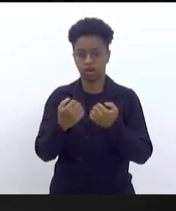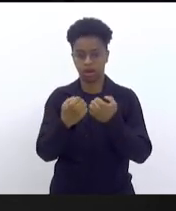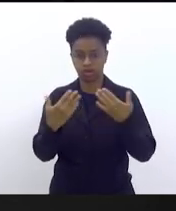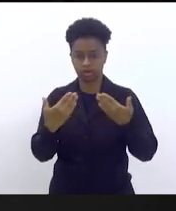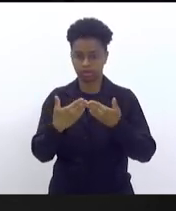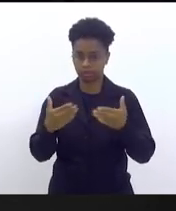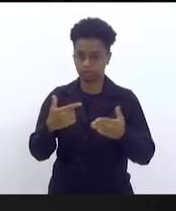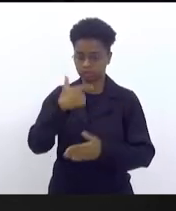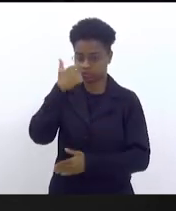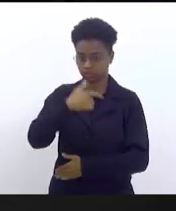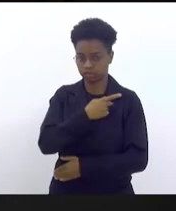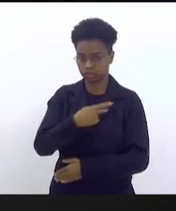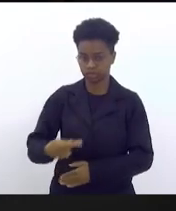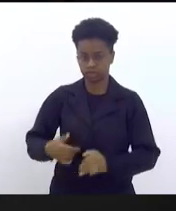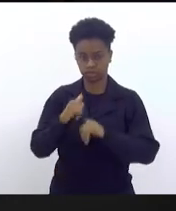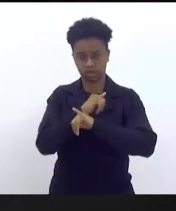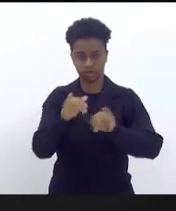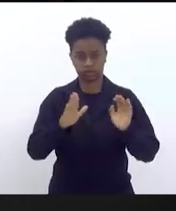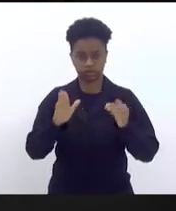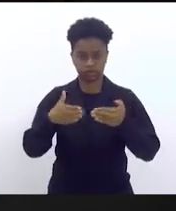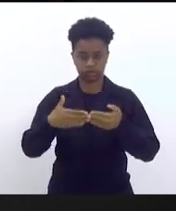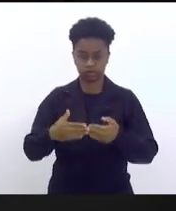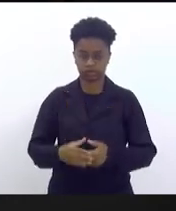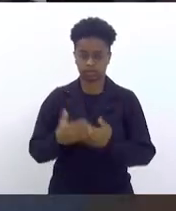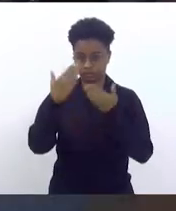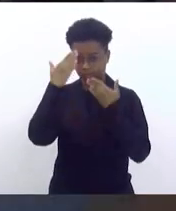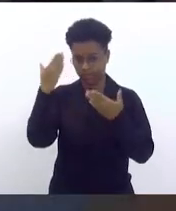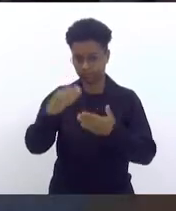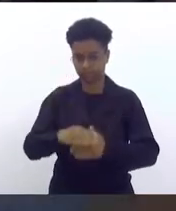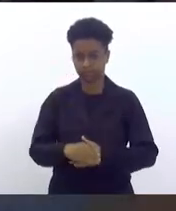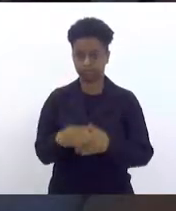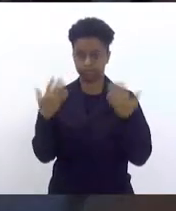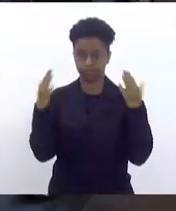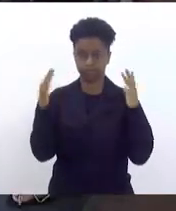presidente dessa comissão declaro encerrada essa sessão obrigado